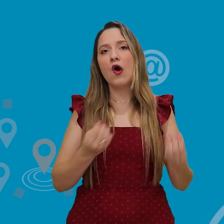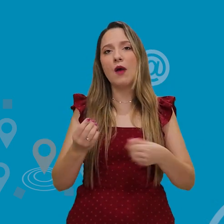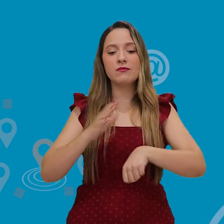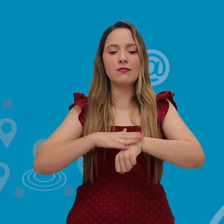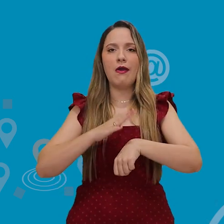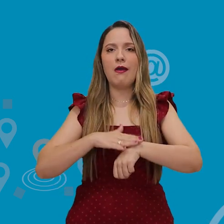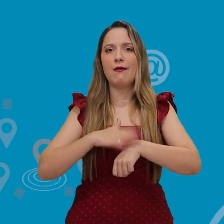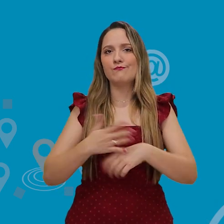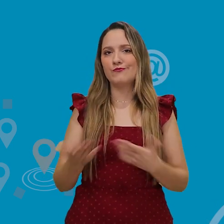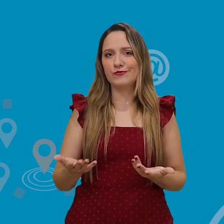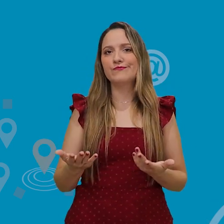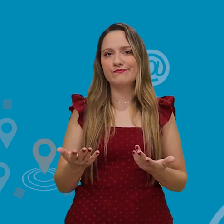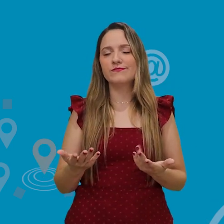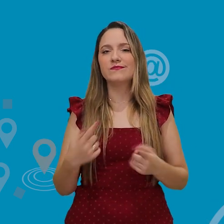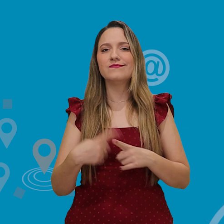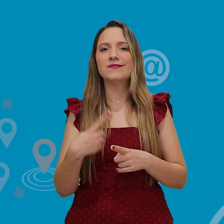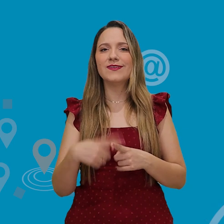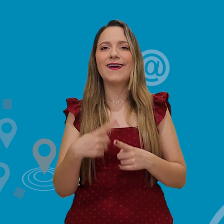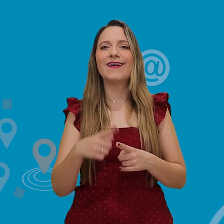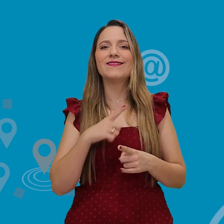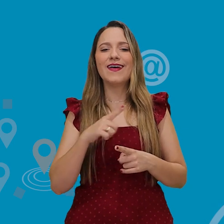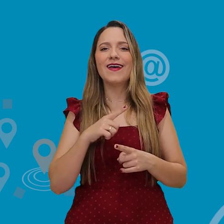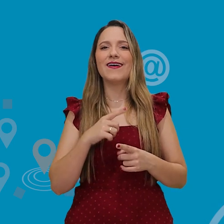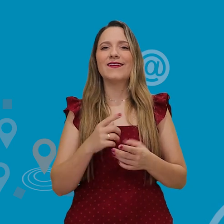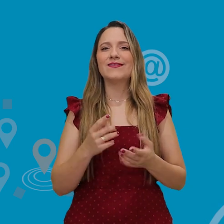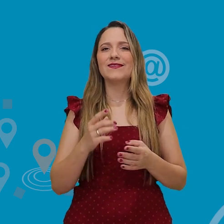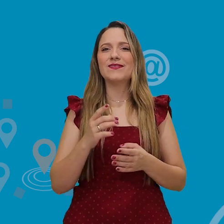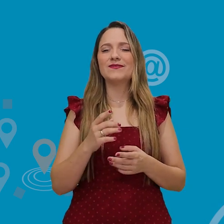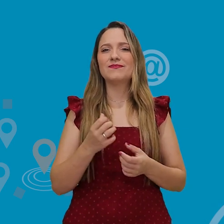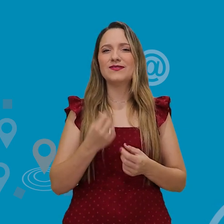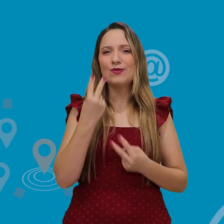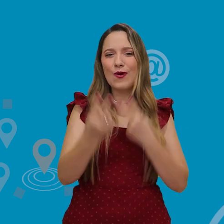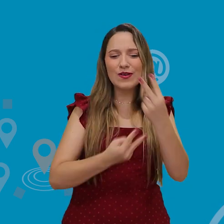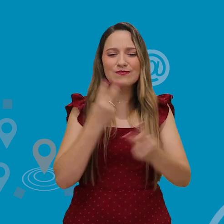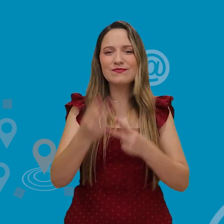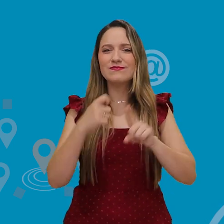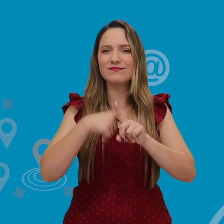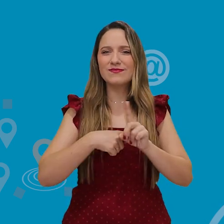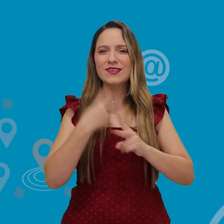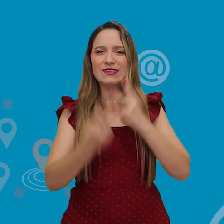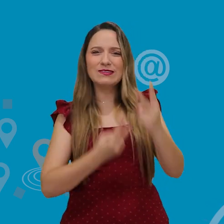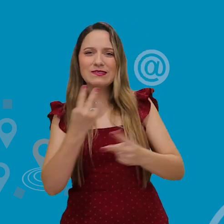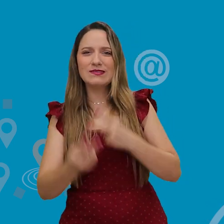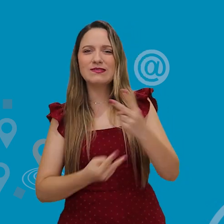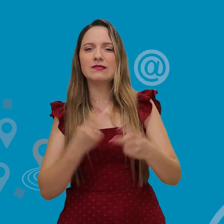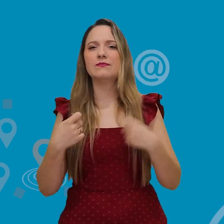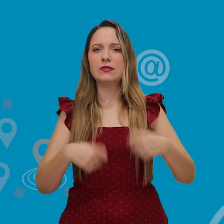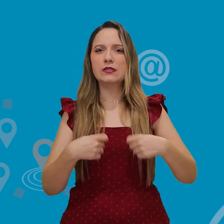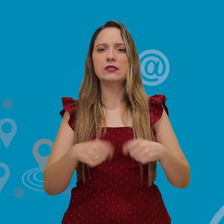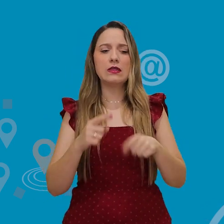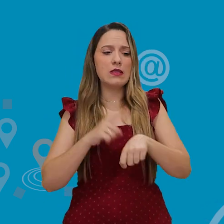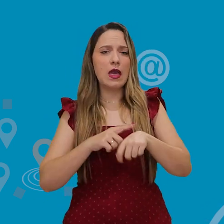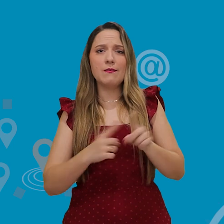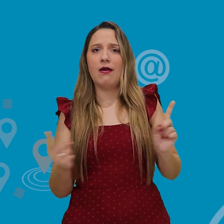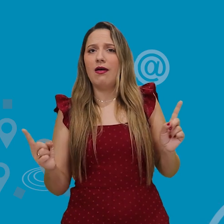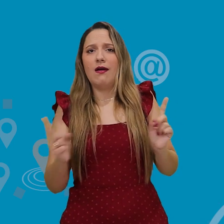pedagógico. A gente tem um ano letivo dividido em bimestres e, geralmente, cada bimestre é um tempo